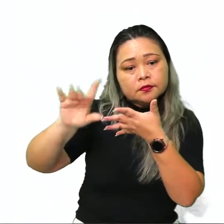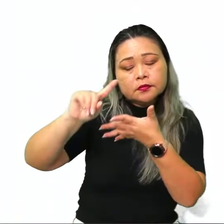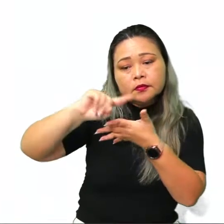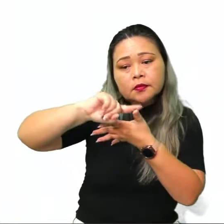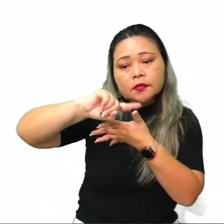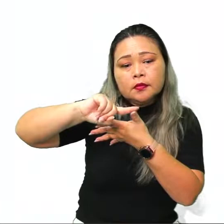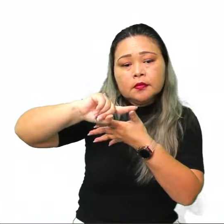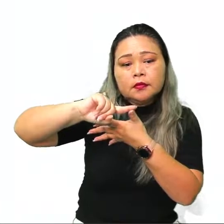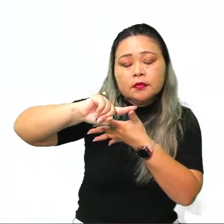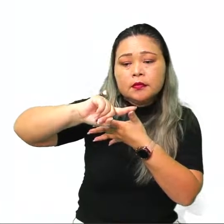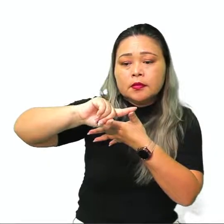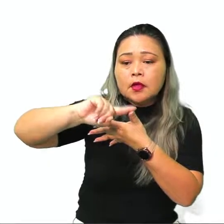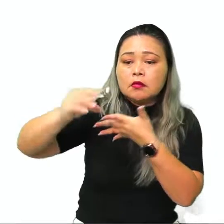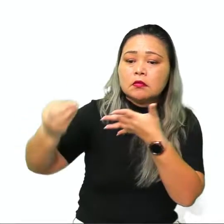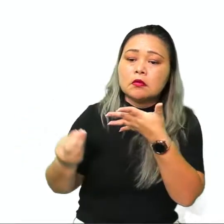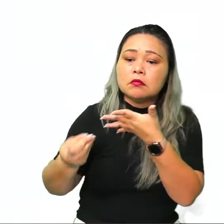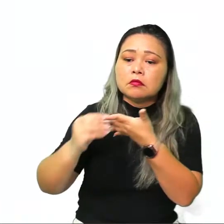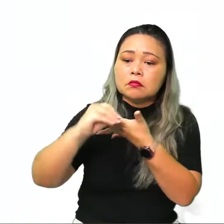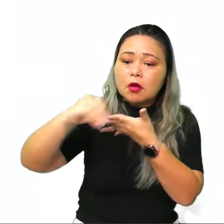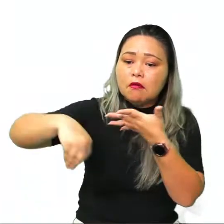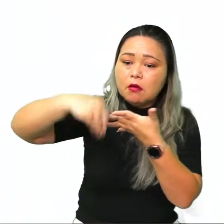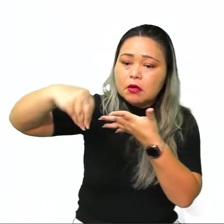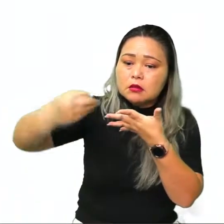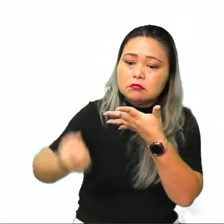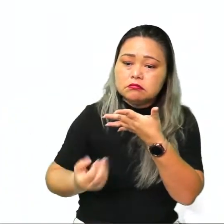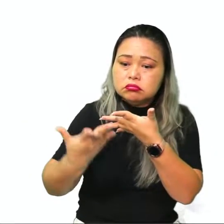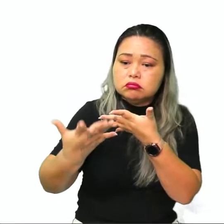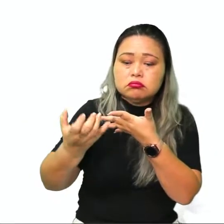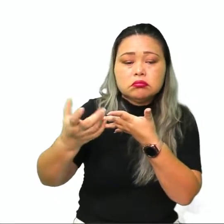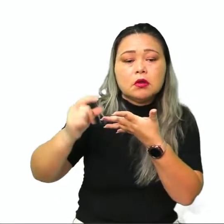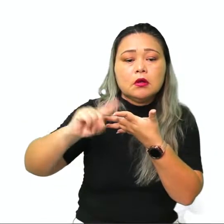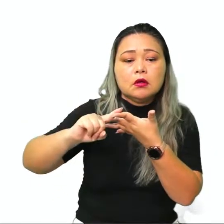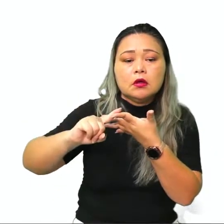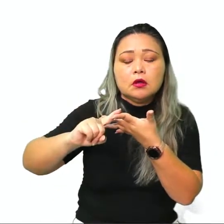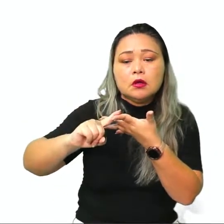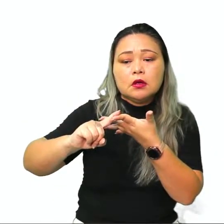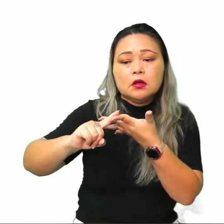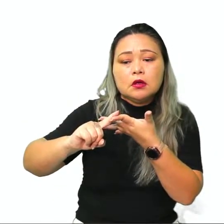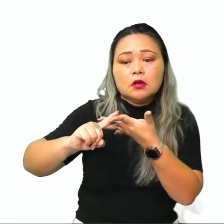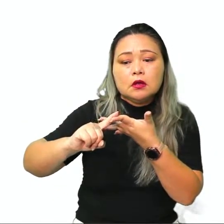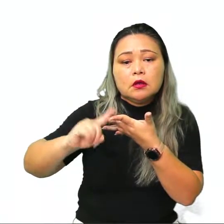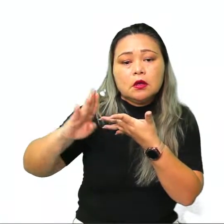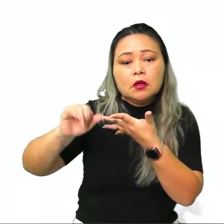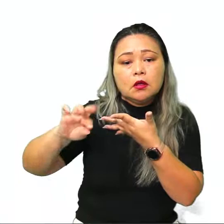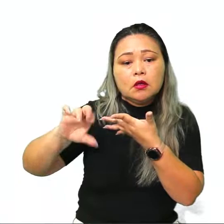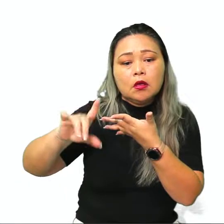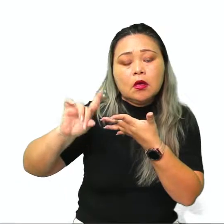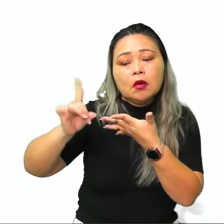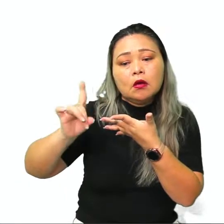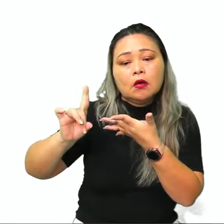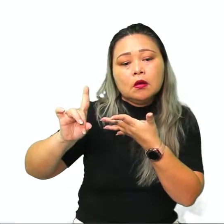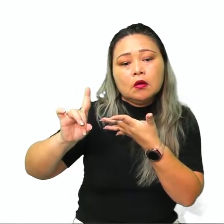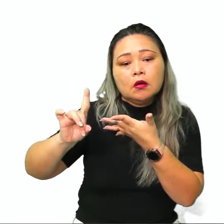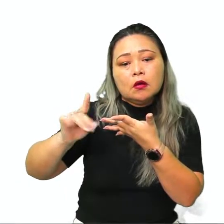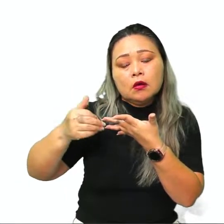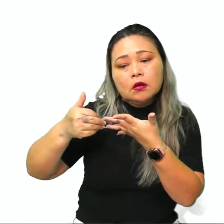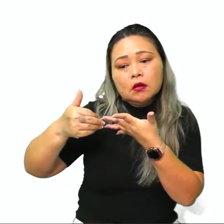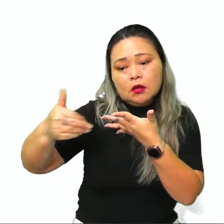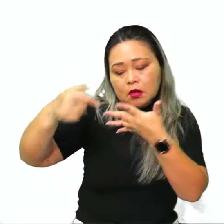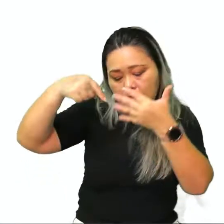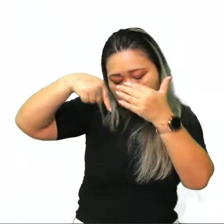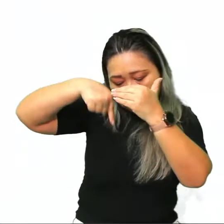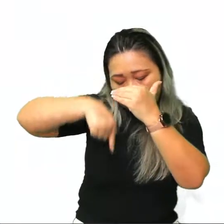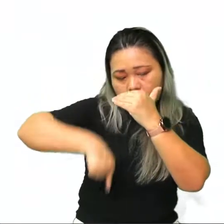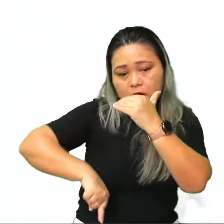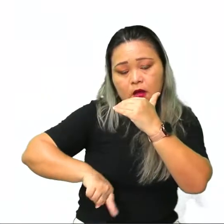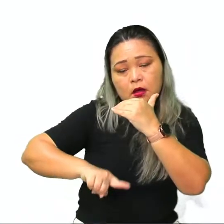A. Essas bactérias foram chamadas de fermentadoras. As bactérias que vivem nesses lugares extremos, elas